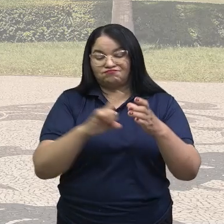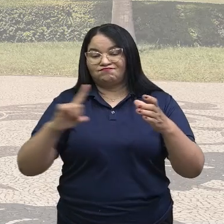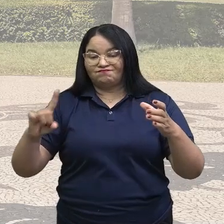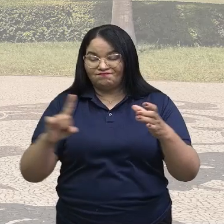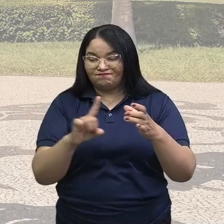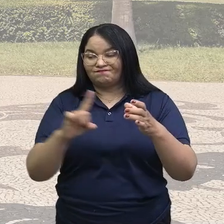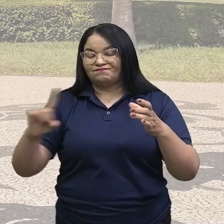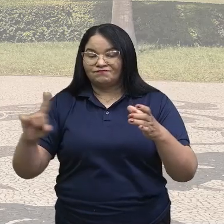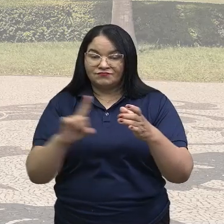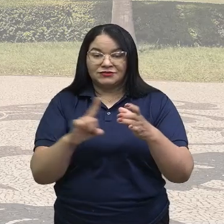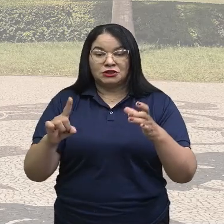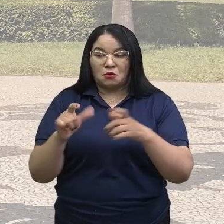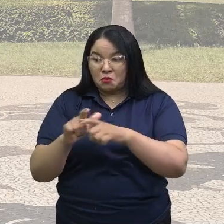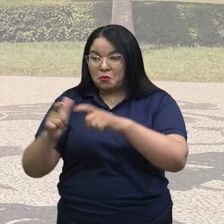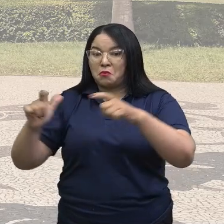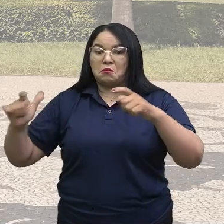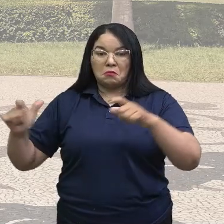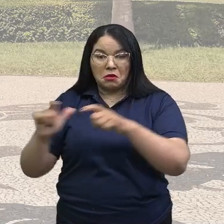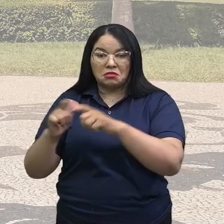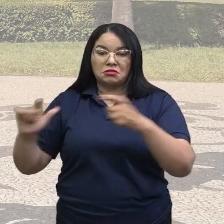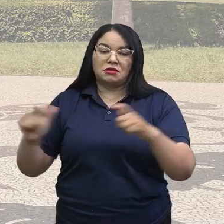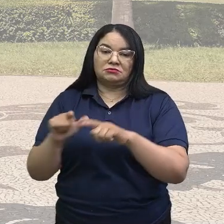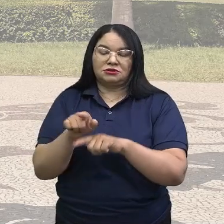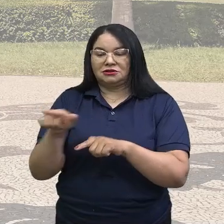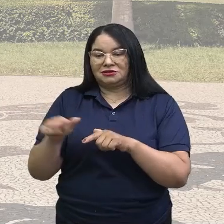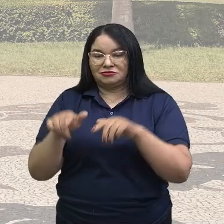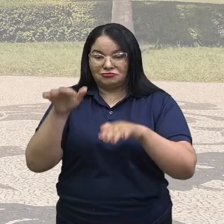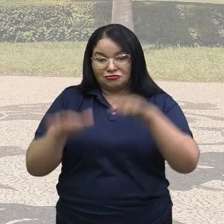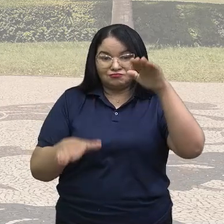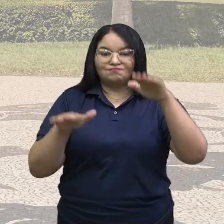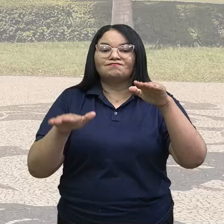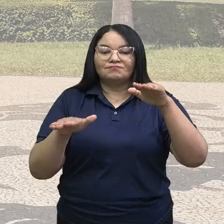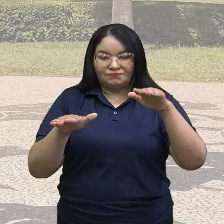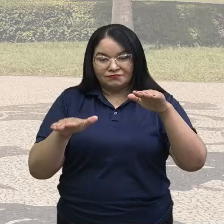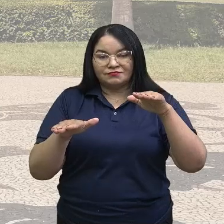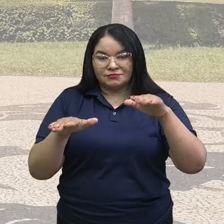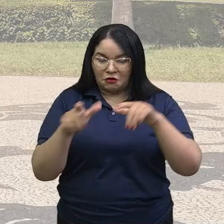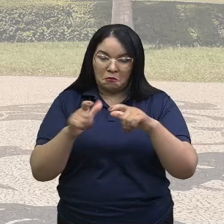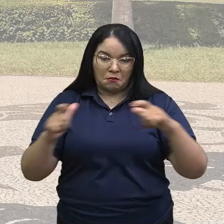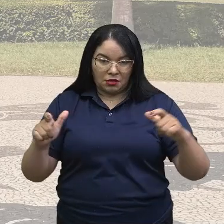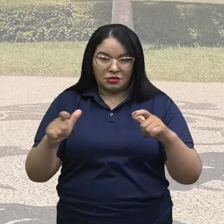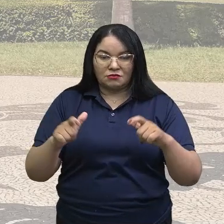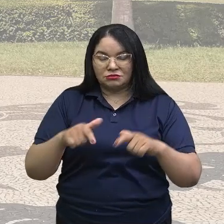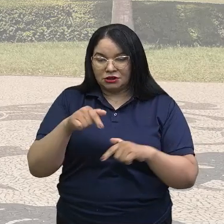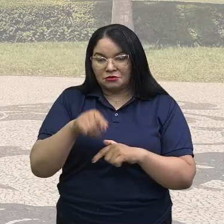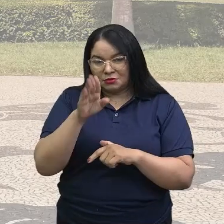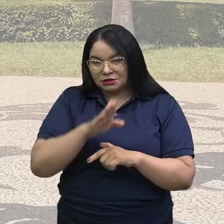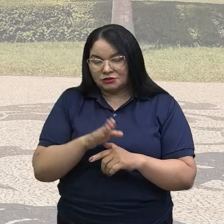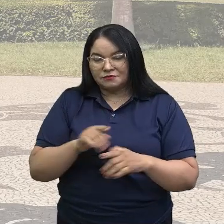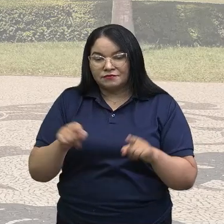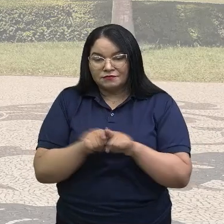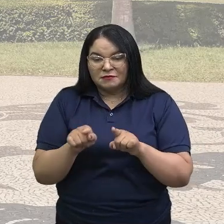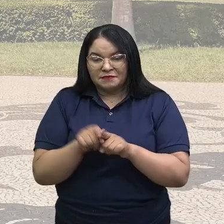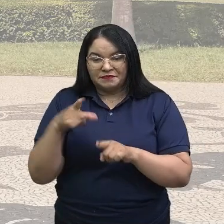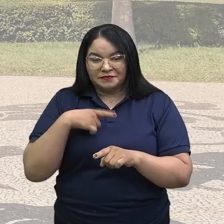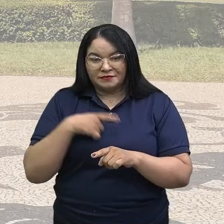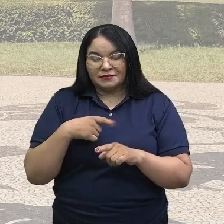marginalidade, aumentando ainda mais a desigualdade social no Brasil. A gente tem também, no